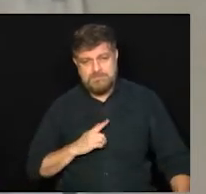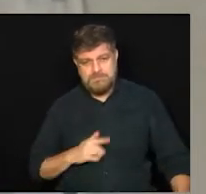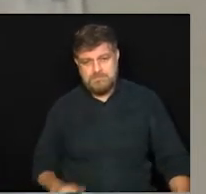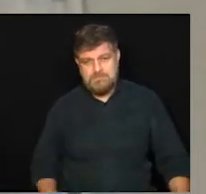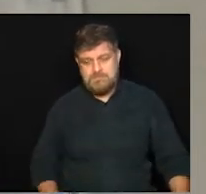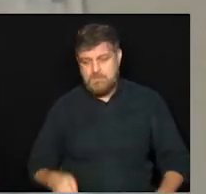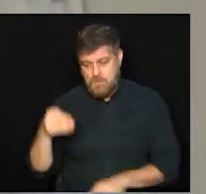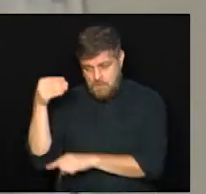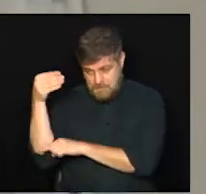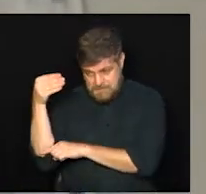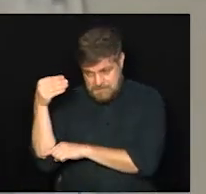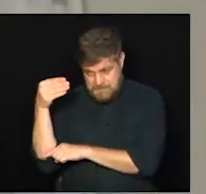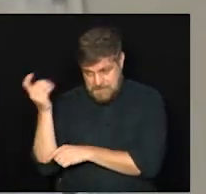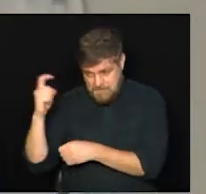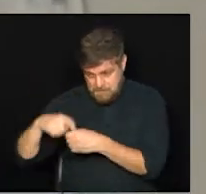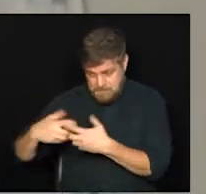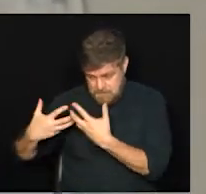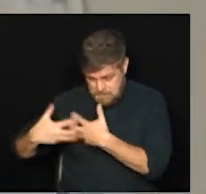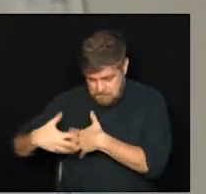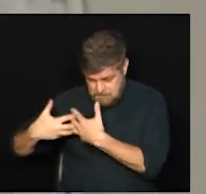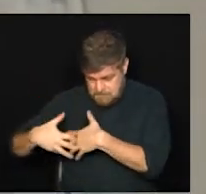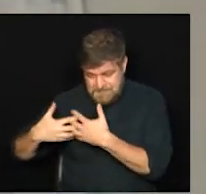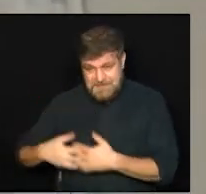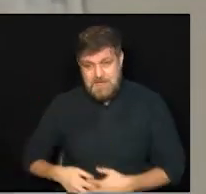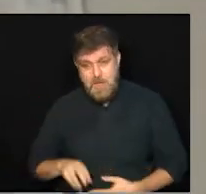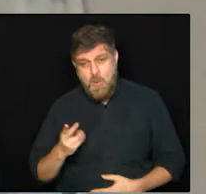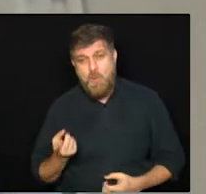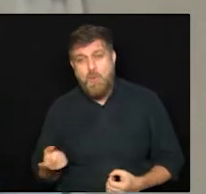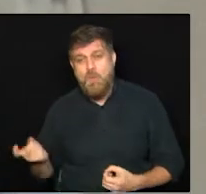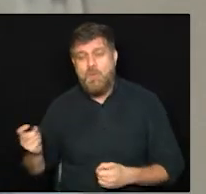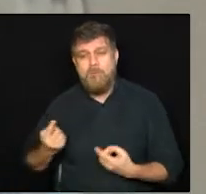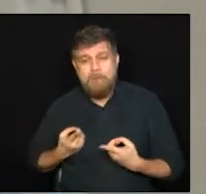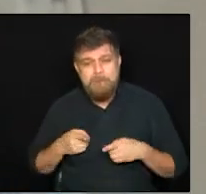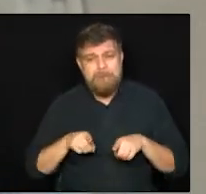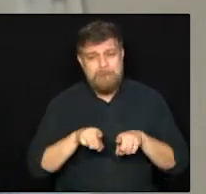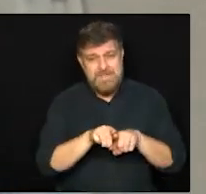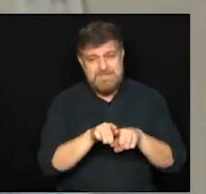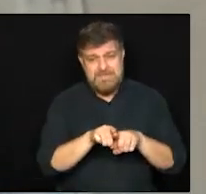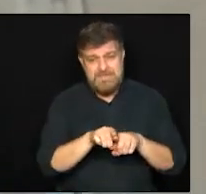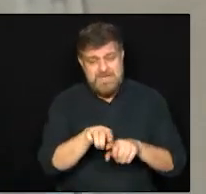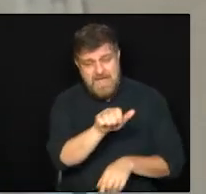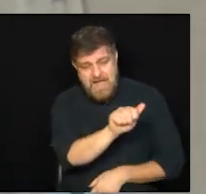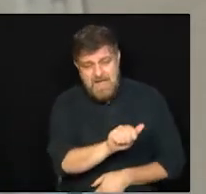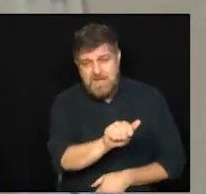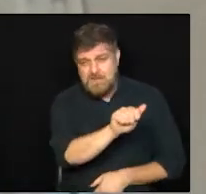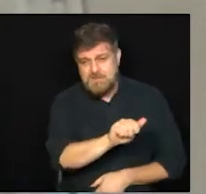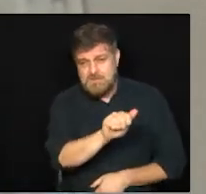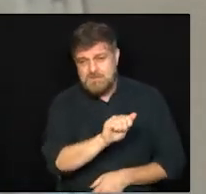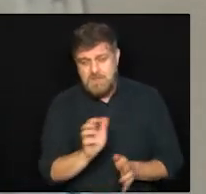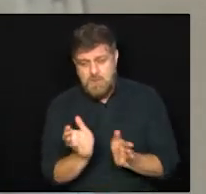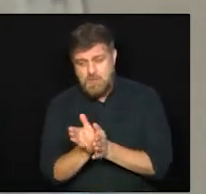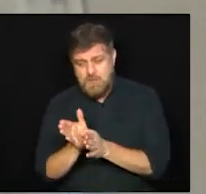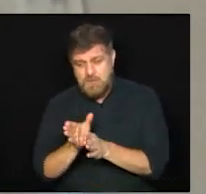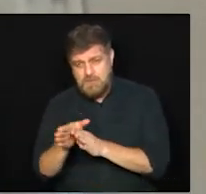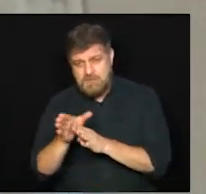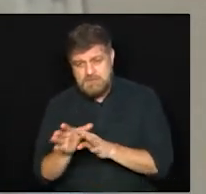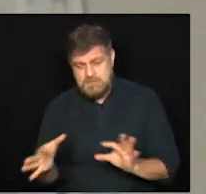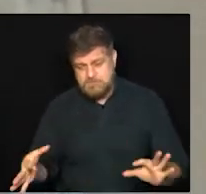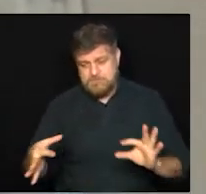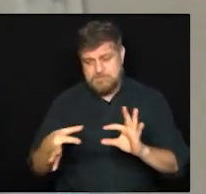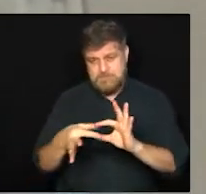hotéis, ou se a parceria entre associações e conselhos, todo